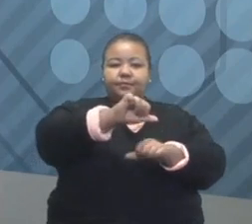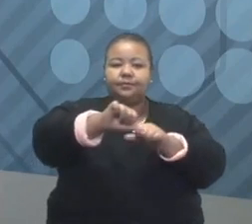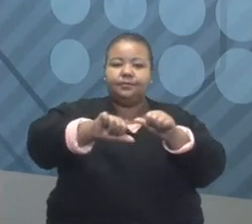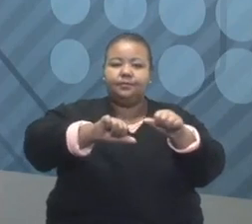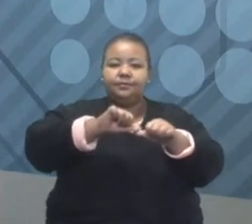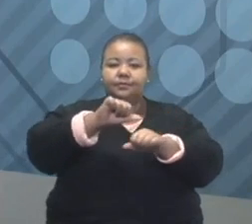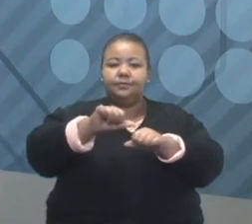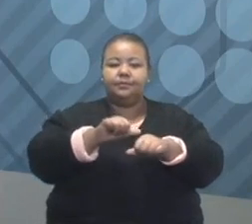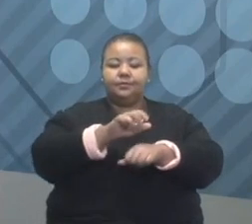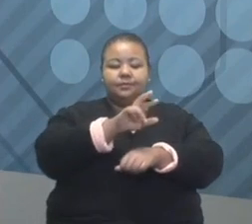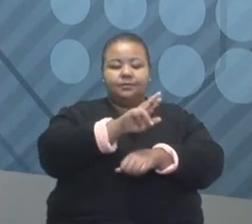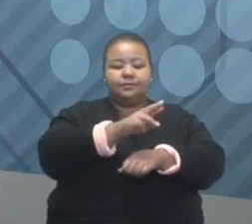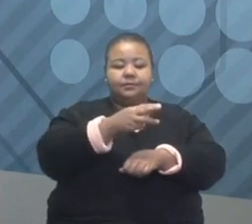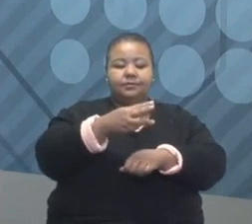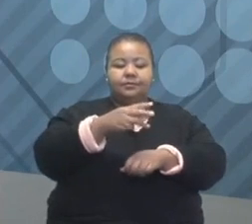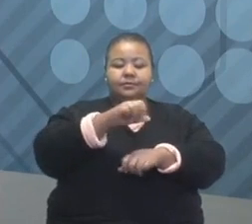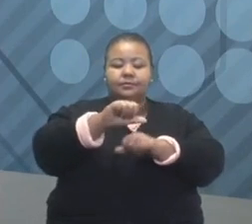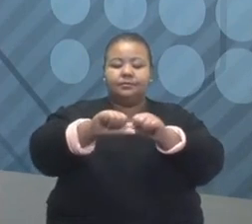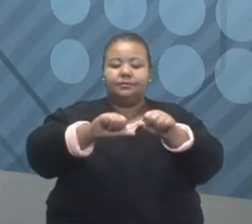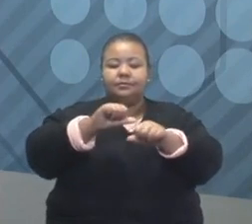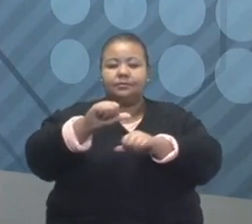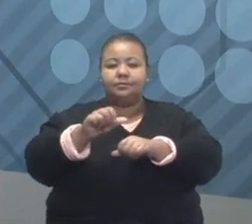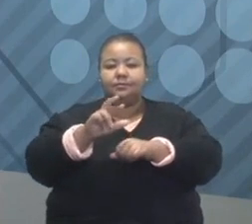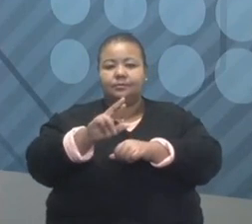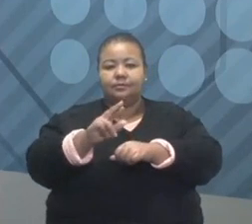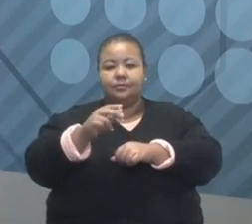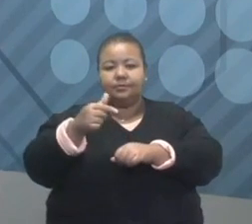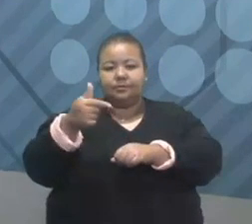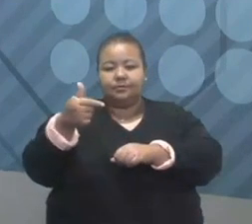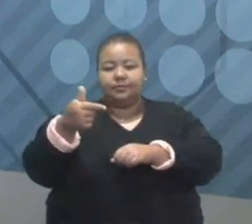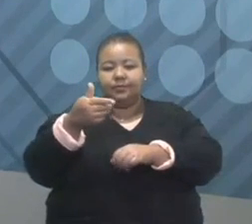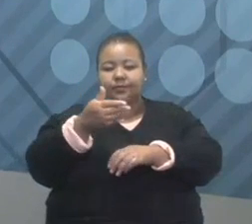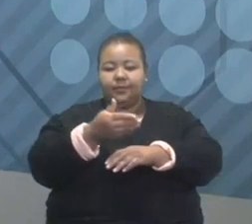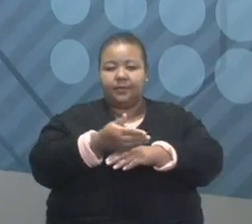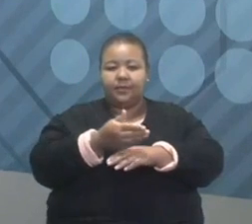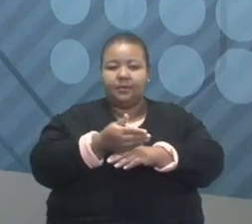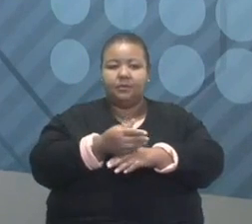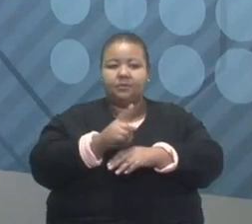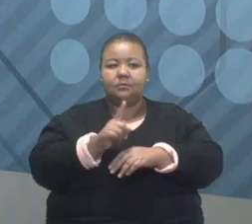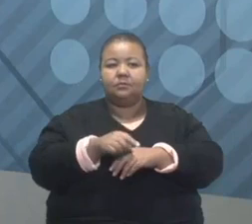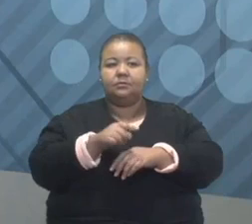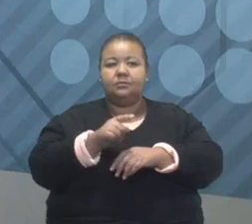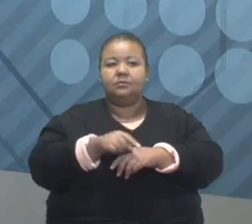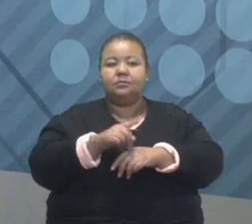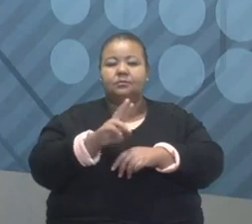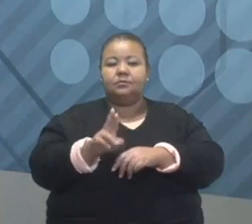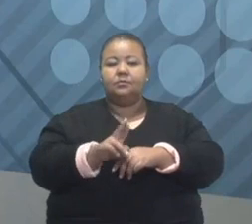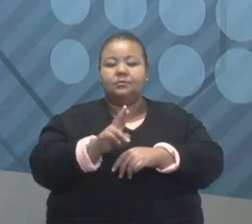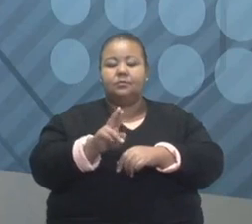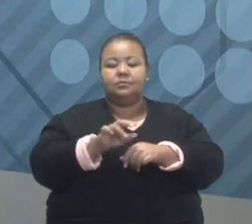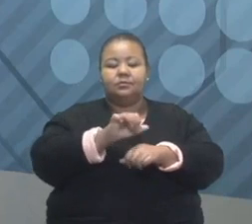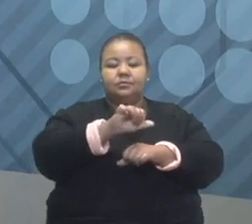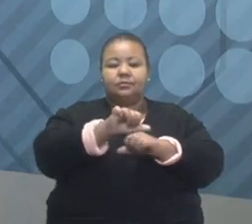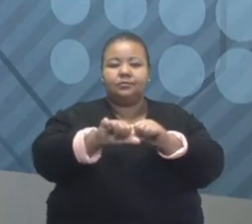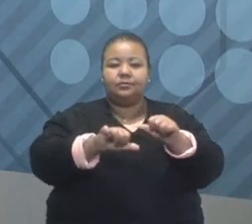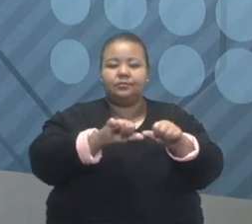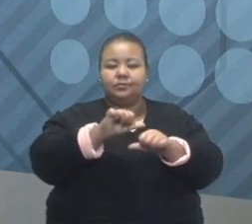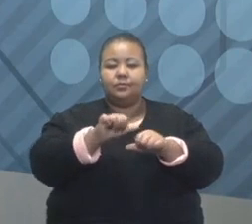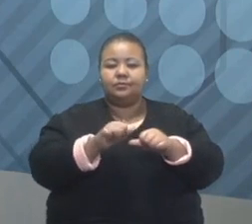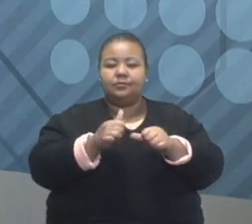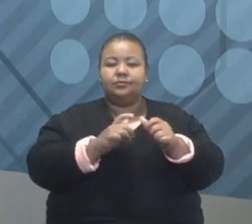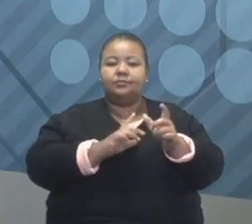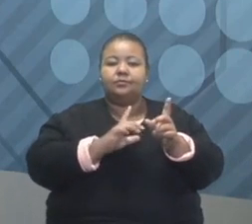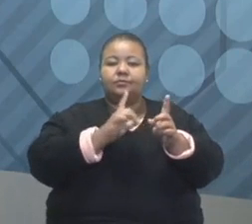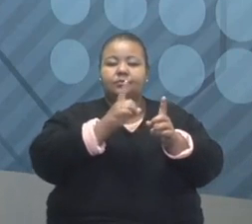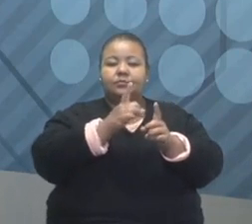do R3 para o R2, para a gente transformar um vetor do R3 no R2, usando aquela transformação dada, nós